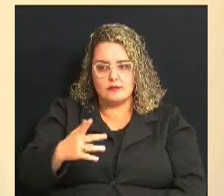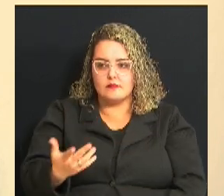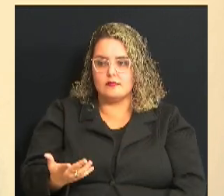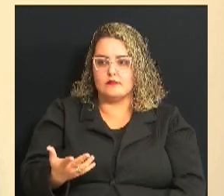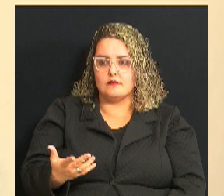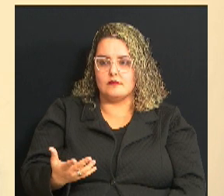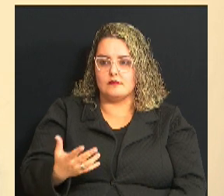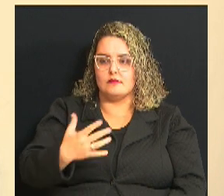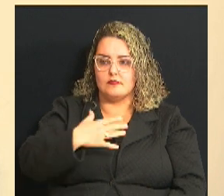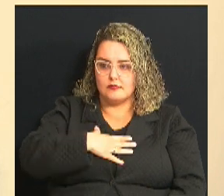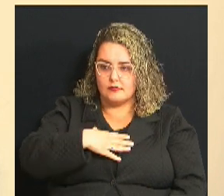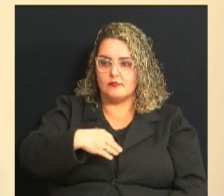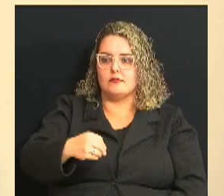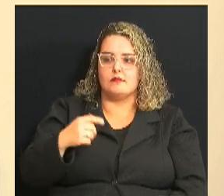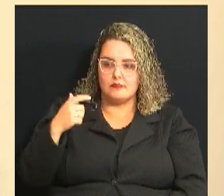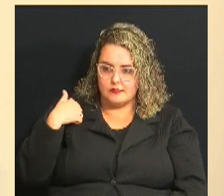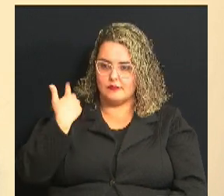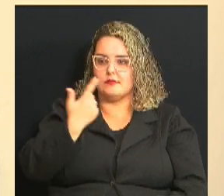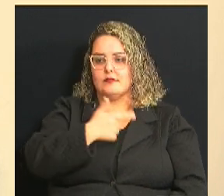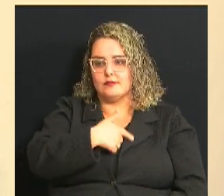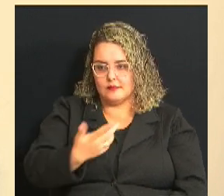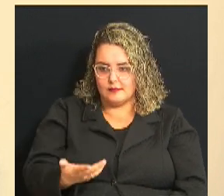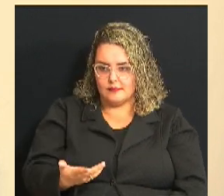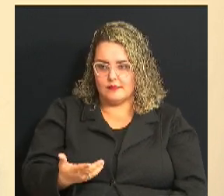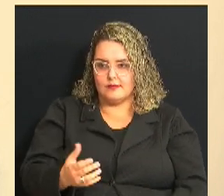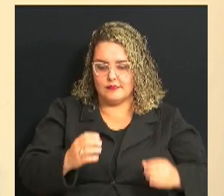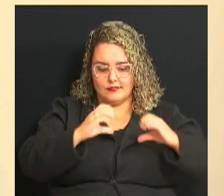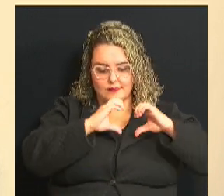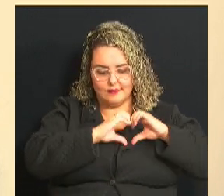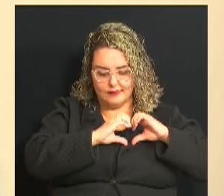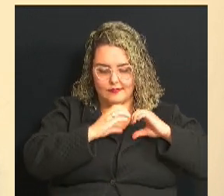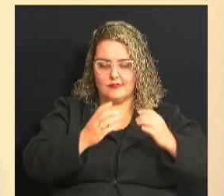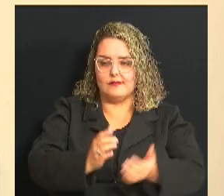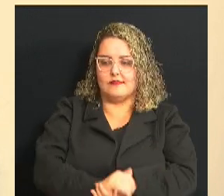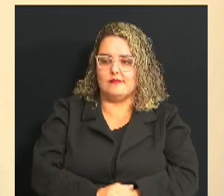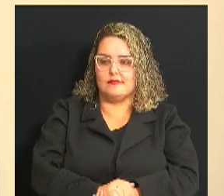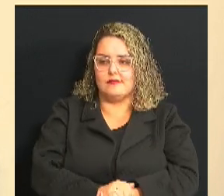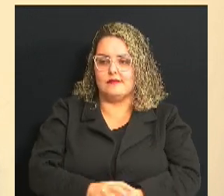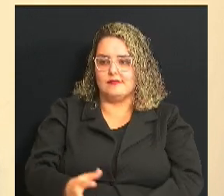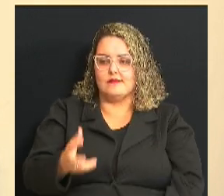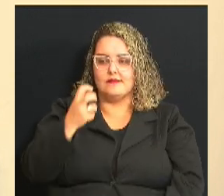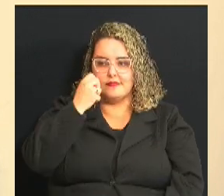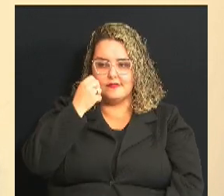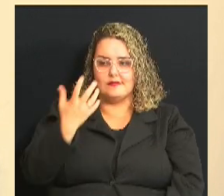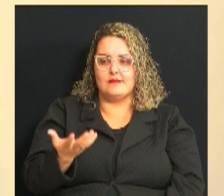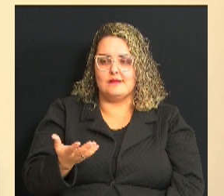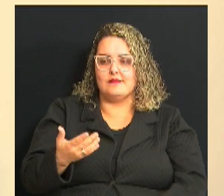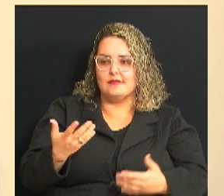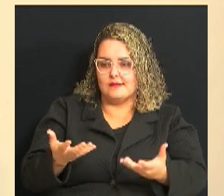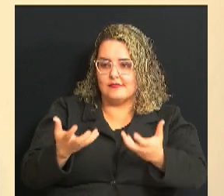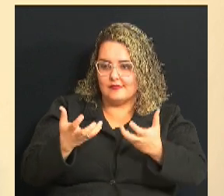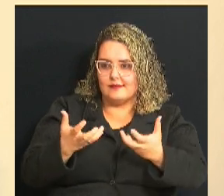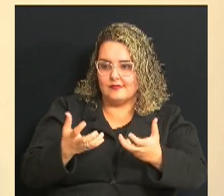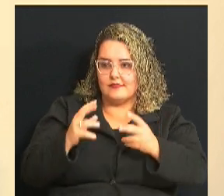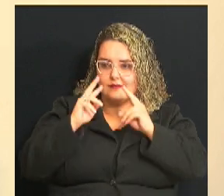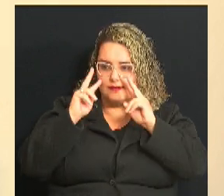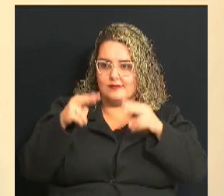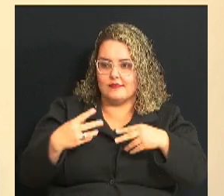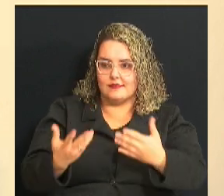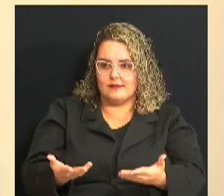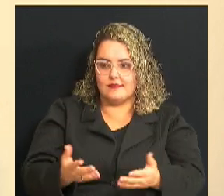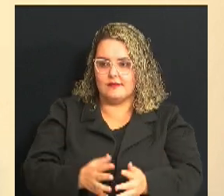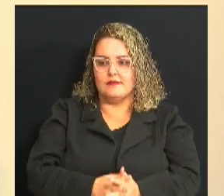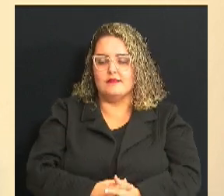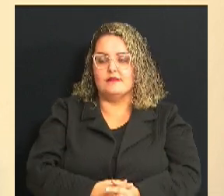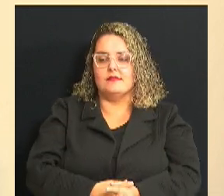filho nosso, do coração, adotivo, mas queremos reconhecer isso. Esse é o